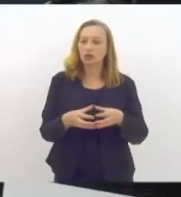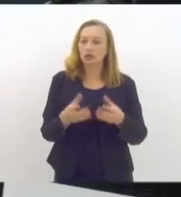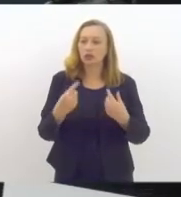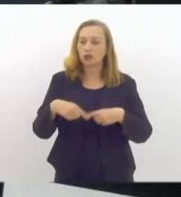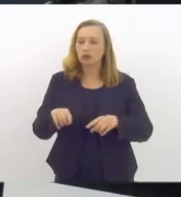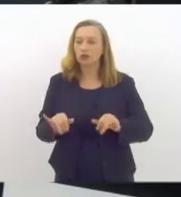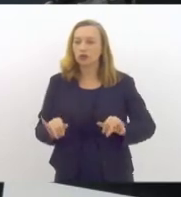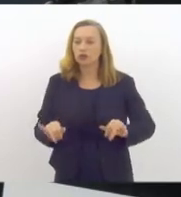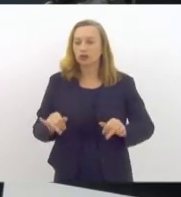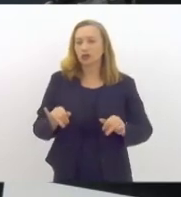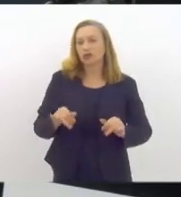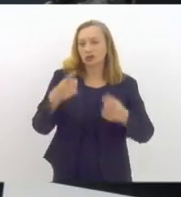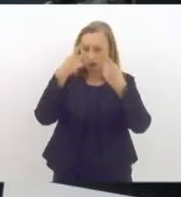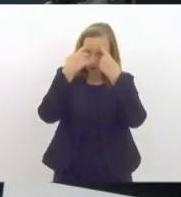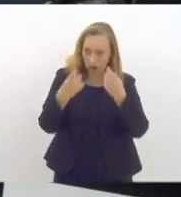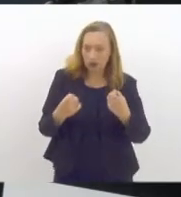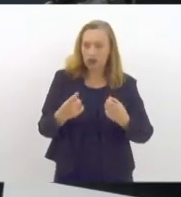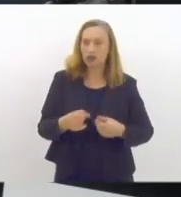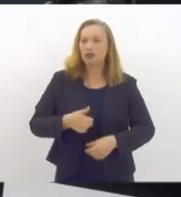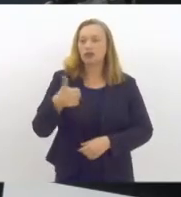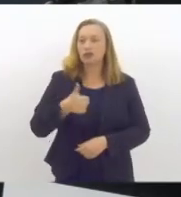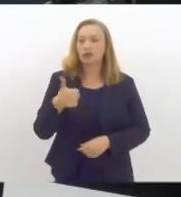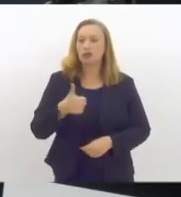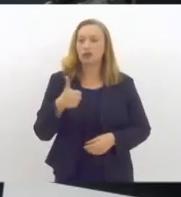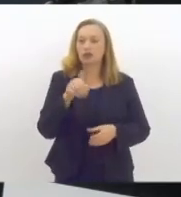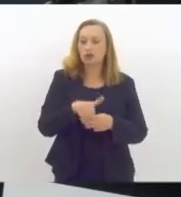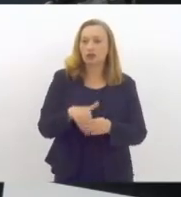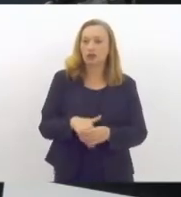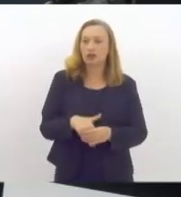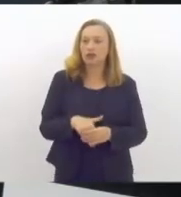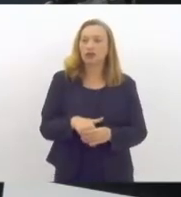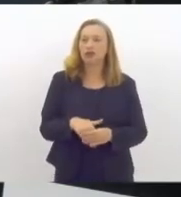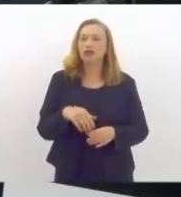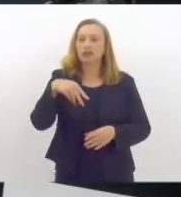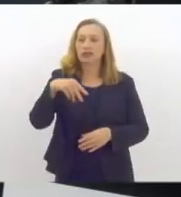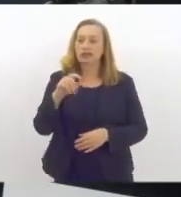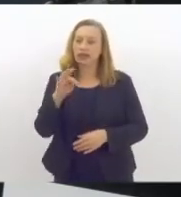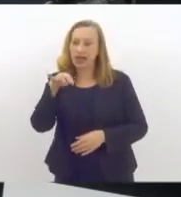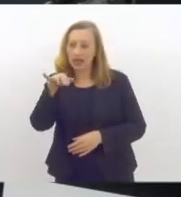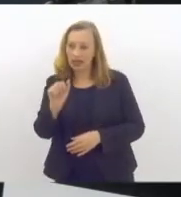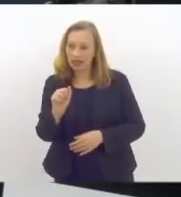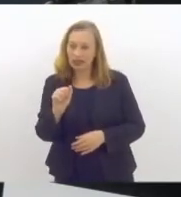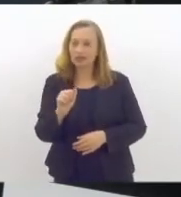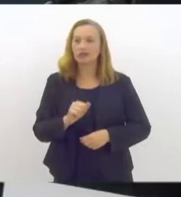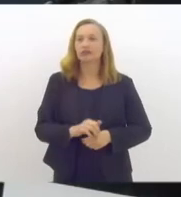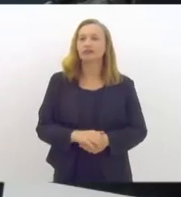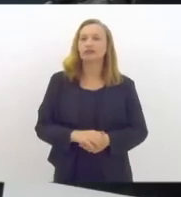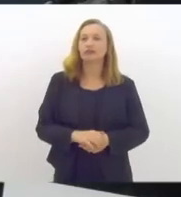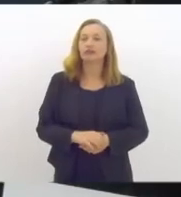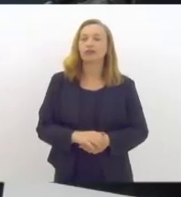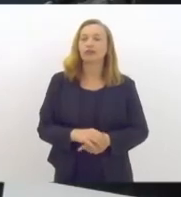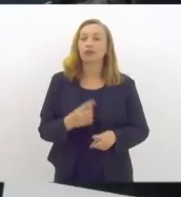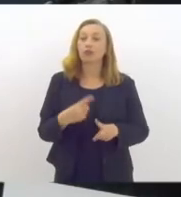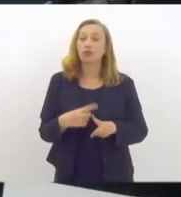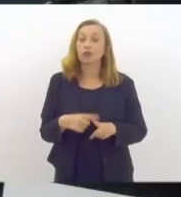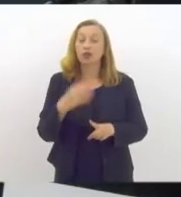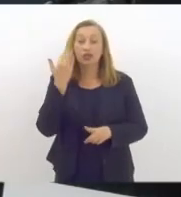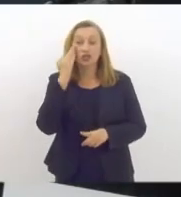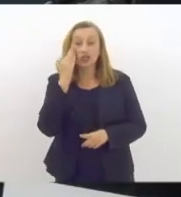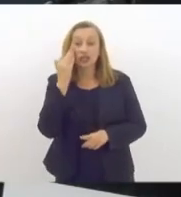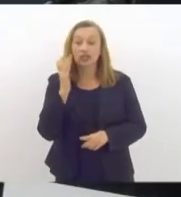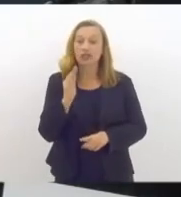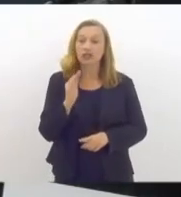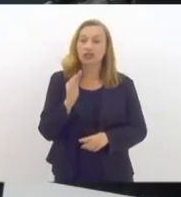Violência. O nosso primeiro voto vai pela recondução da Natália Ferreira Damásio, porque a gente